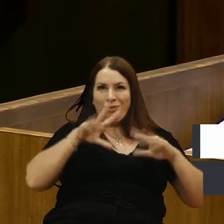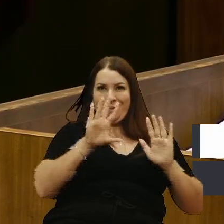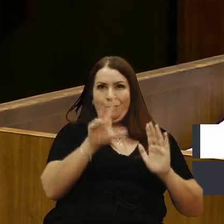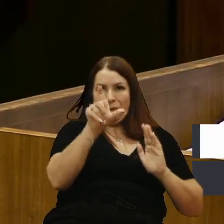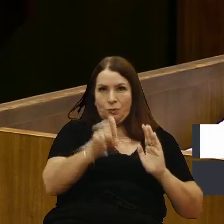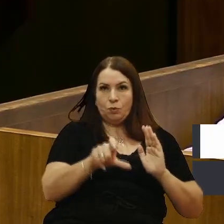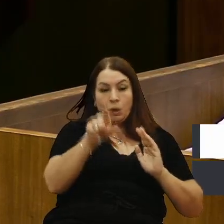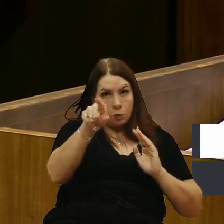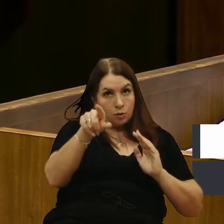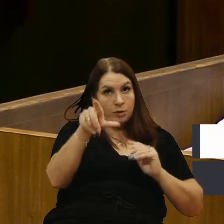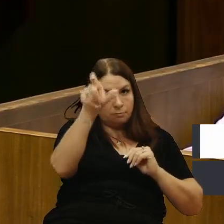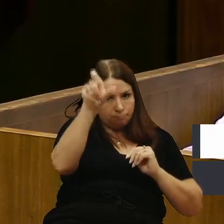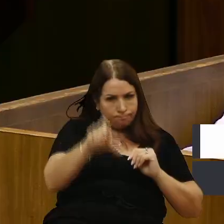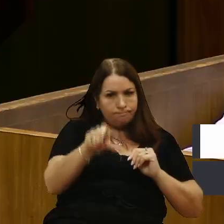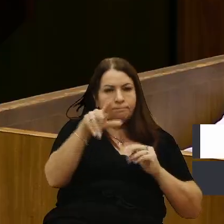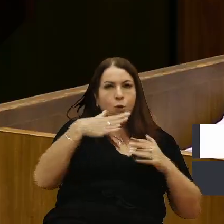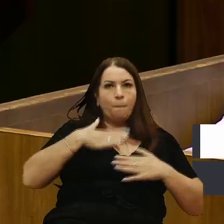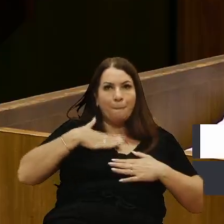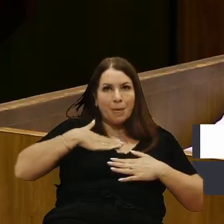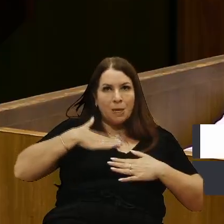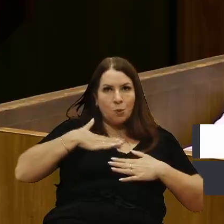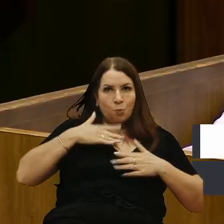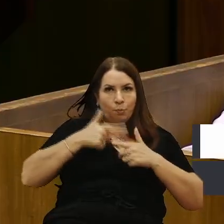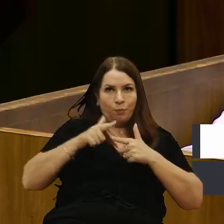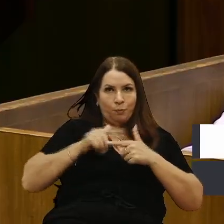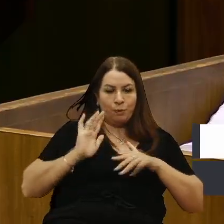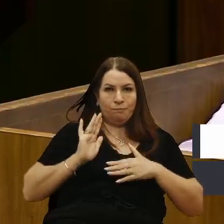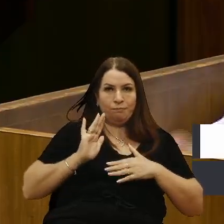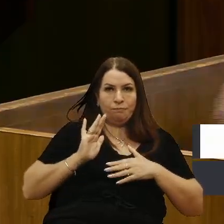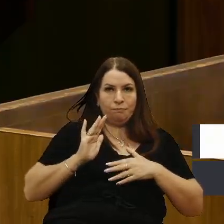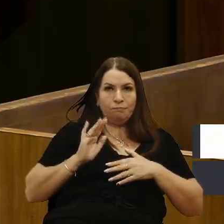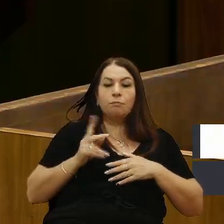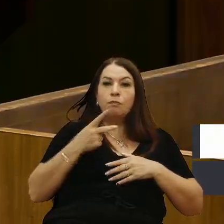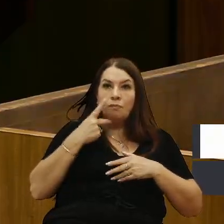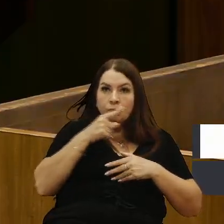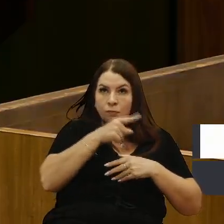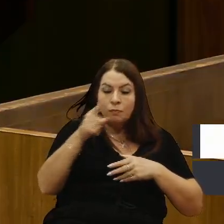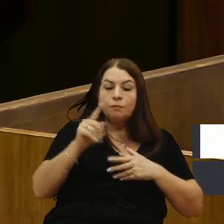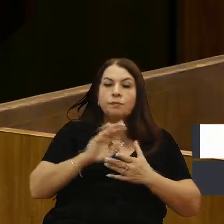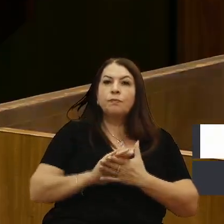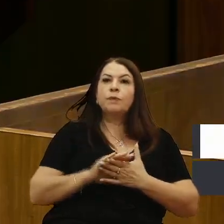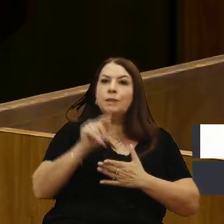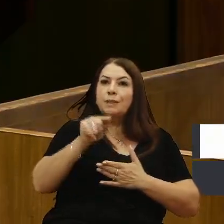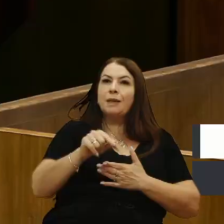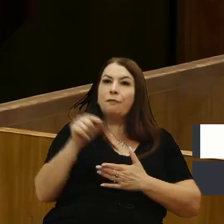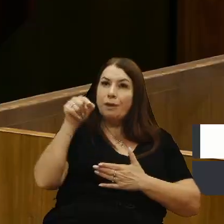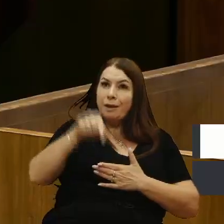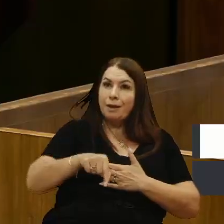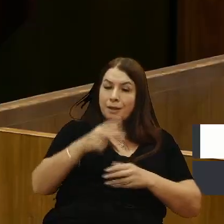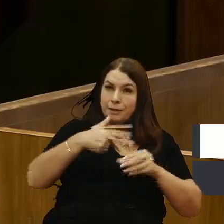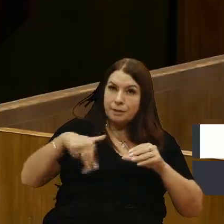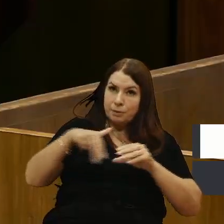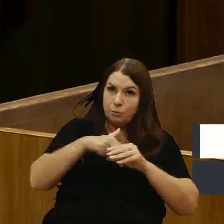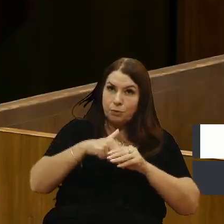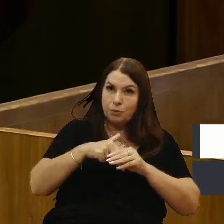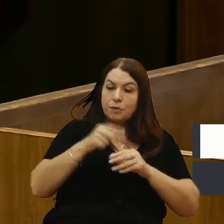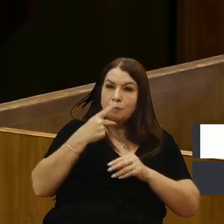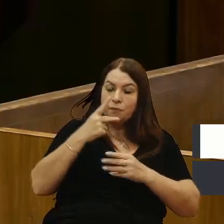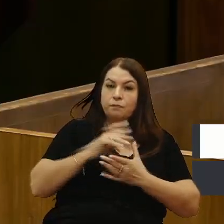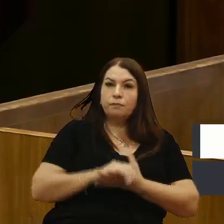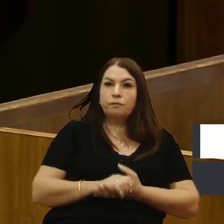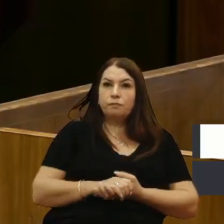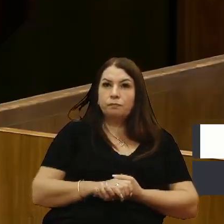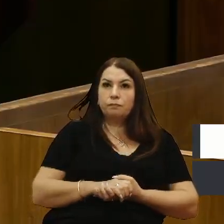A senhora pessoaliza, é comigo o problema. E eu quero dizer para a senhora que a senhora veio nessa tribuna e